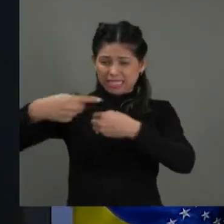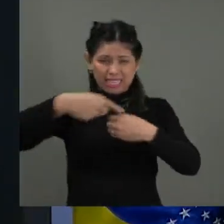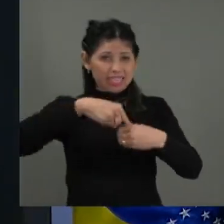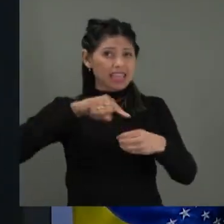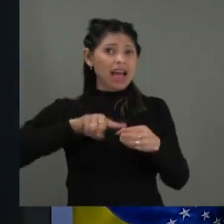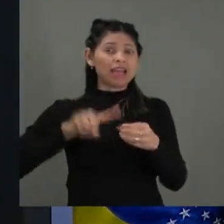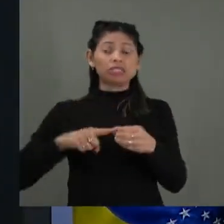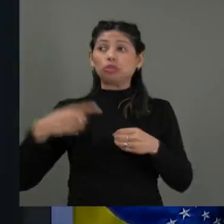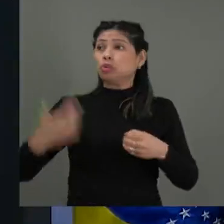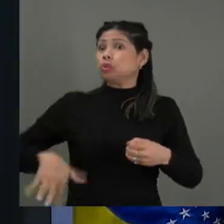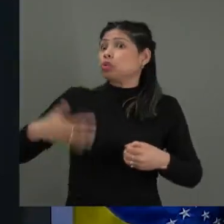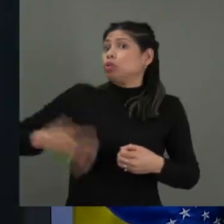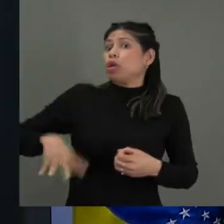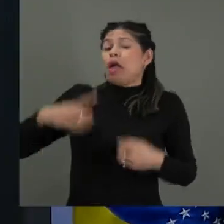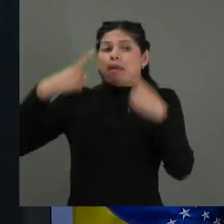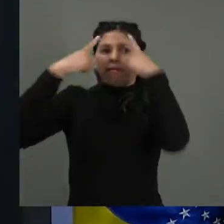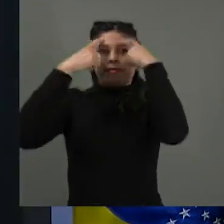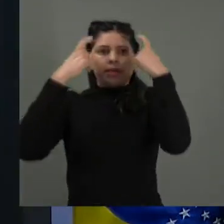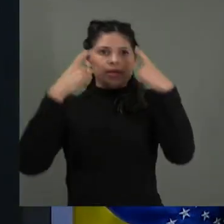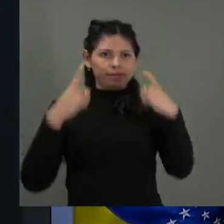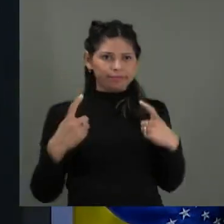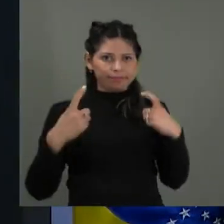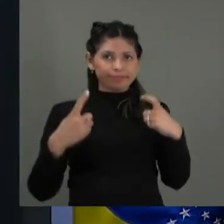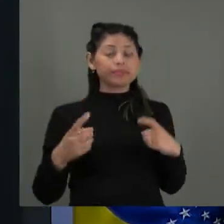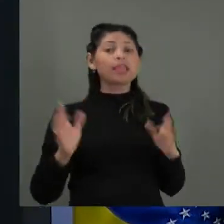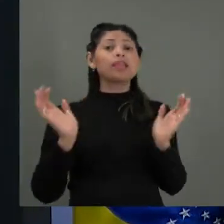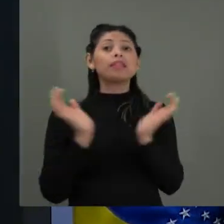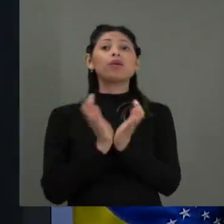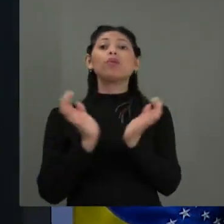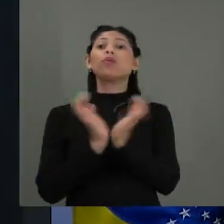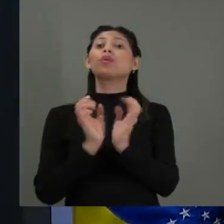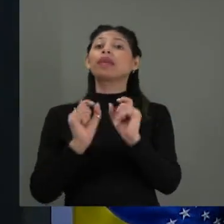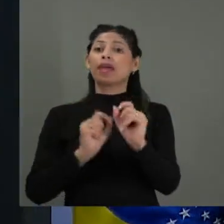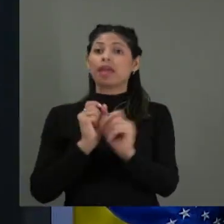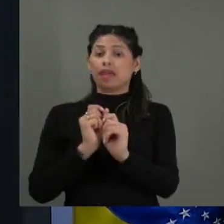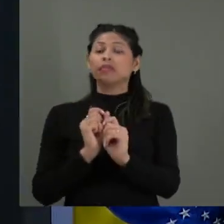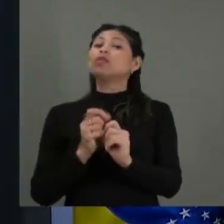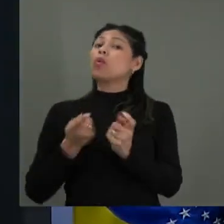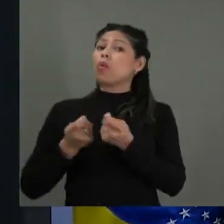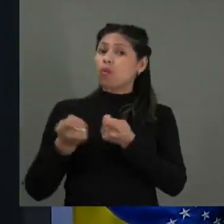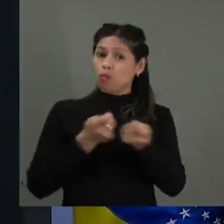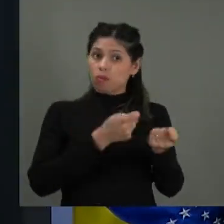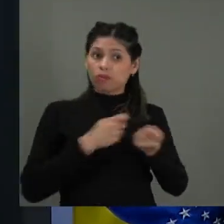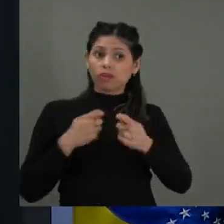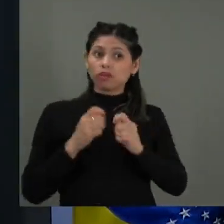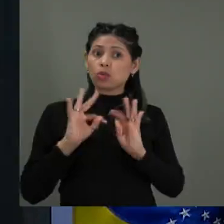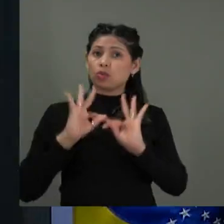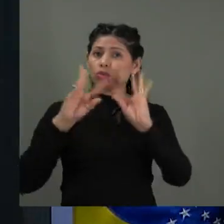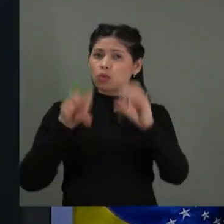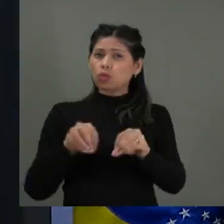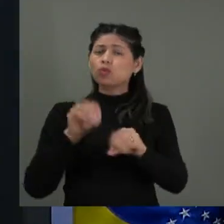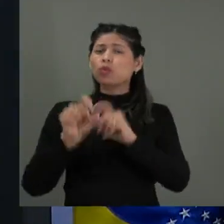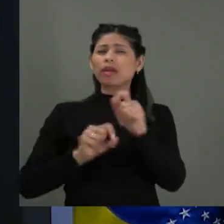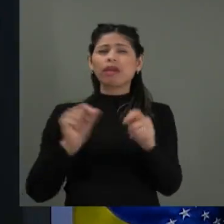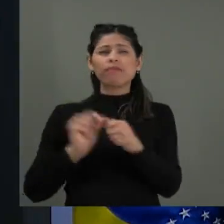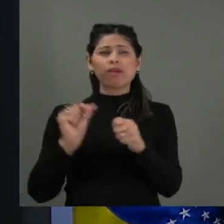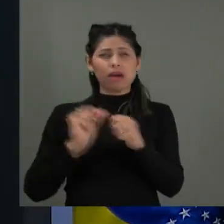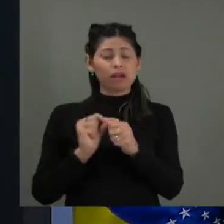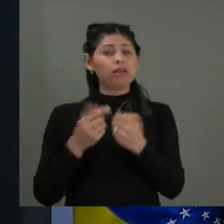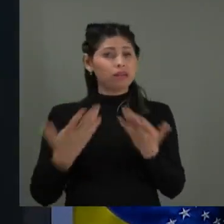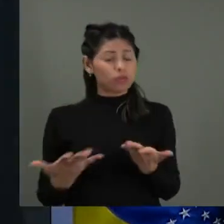Goiabeiras. Conjuntos residenciais que são totalmente controlados, com a expulsão, como falei no começo aqui,